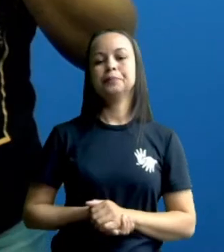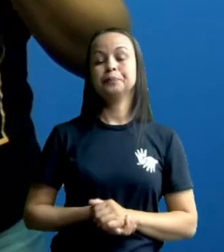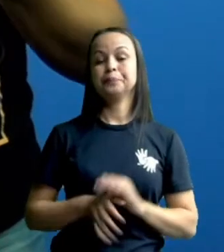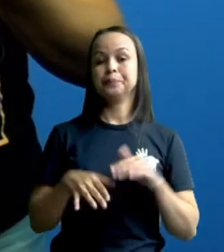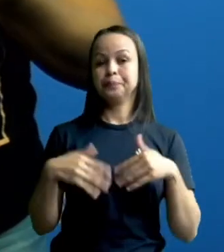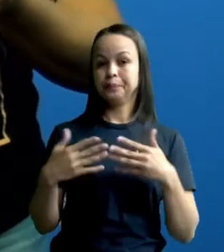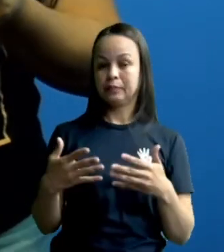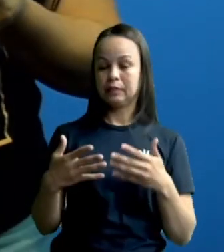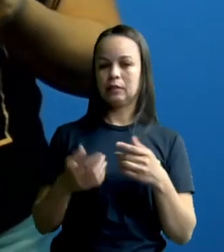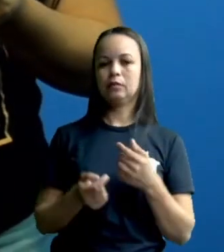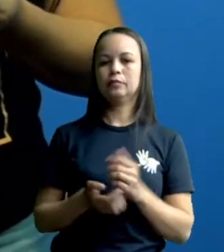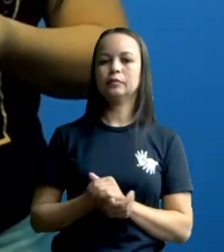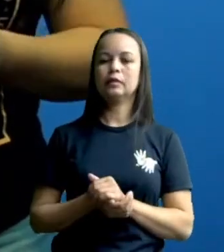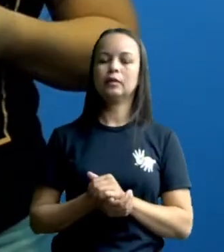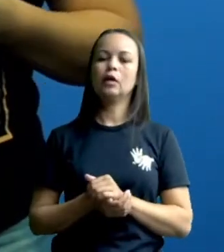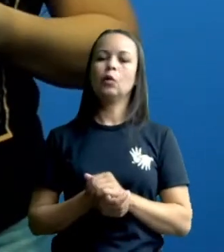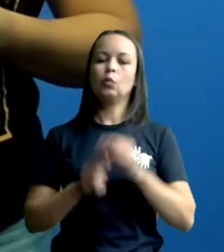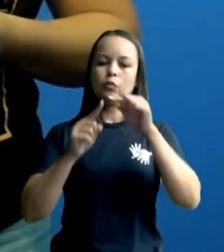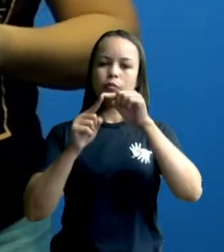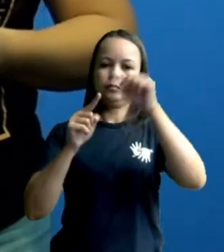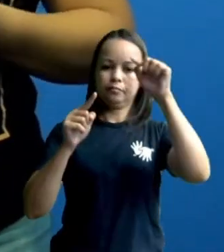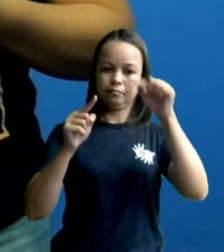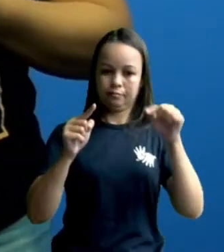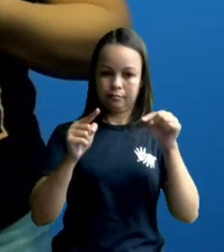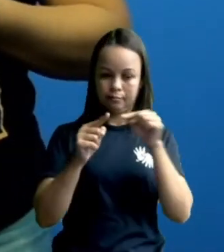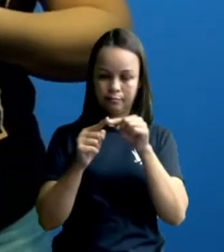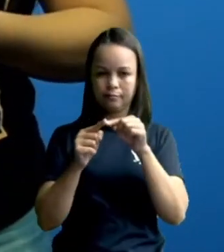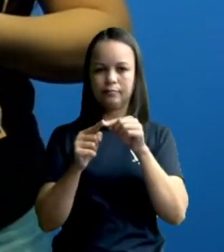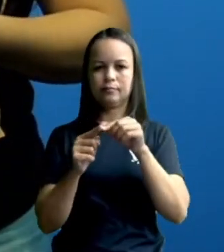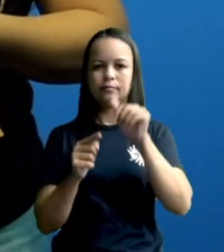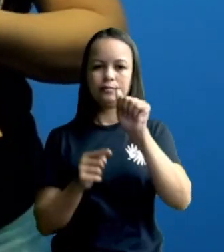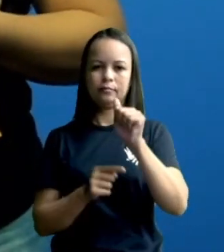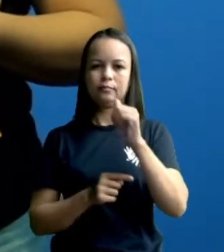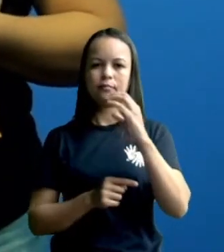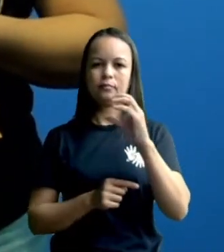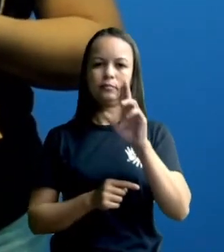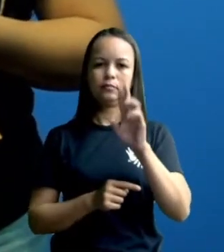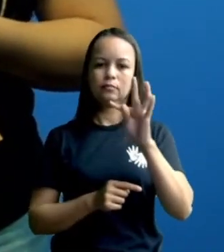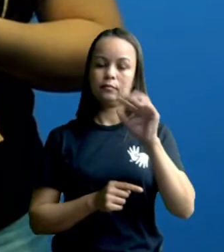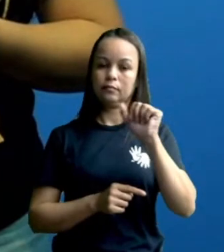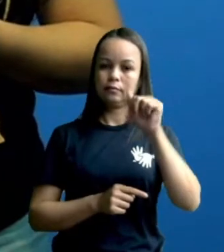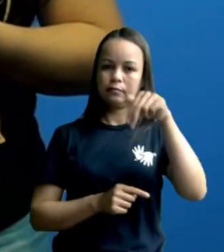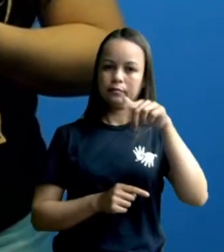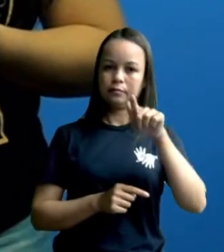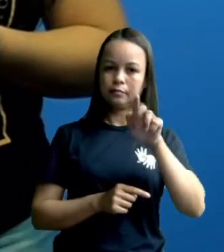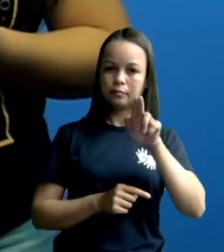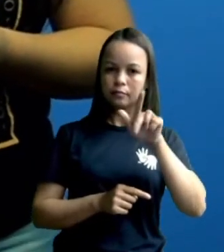triângulo acutângulo, ele é um triângulo com os ângulos